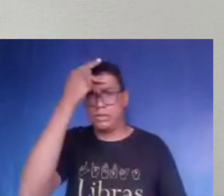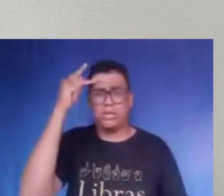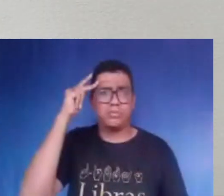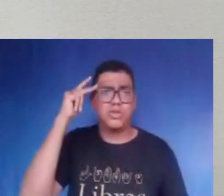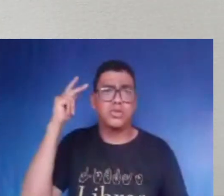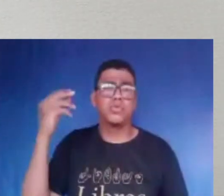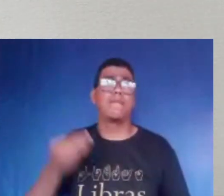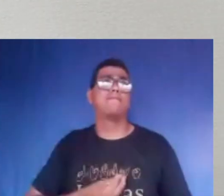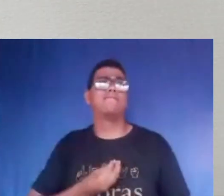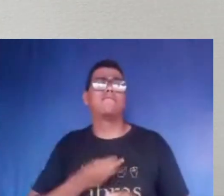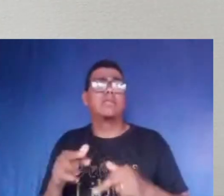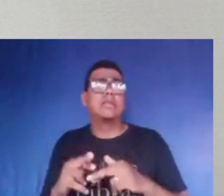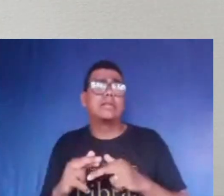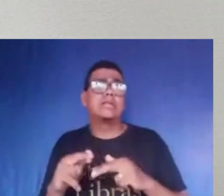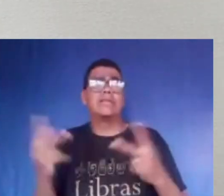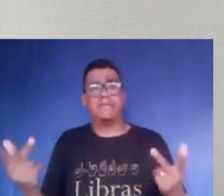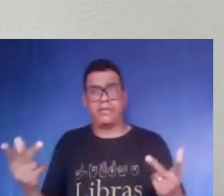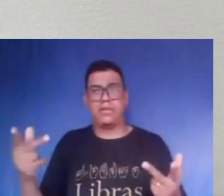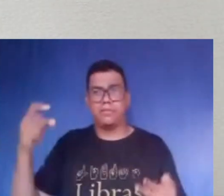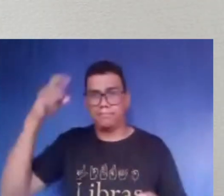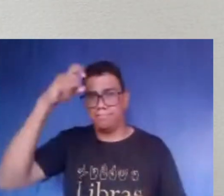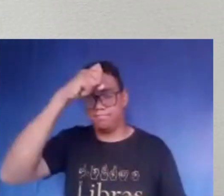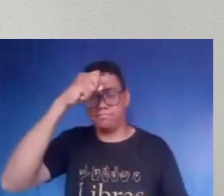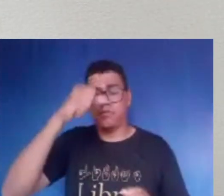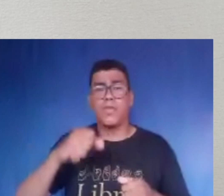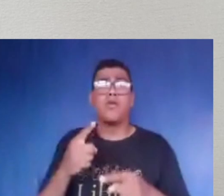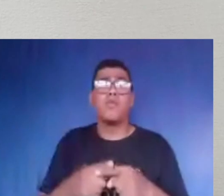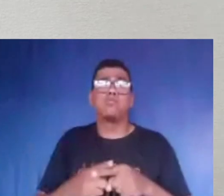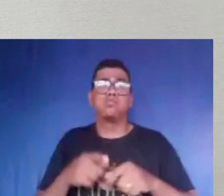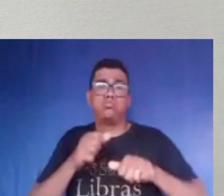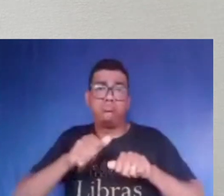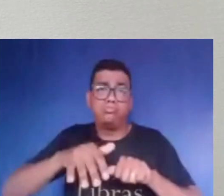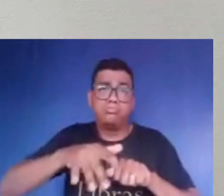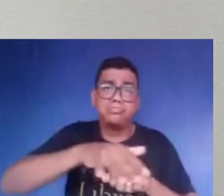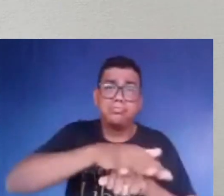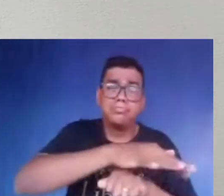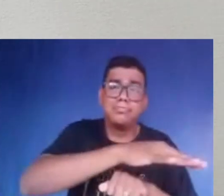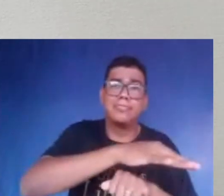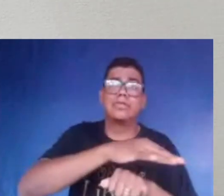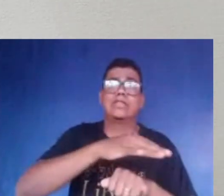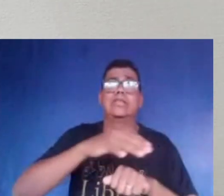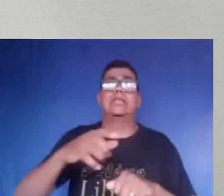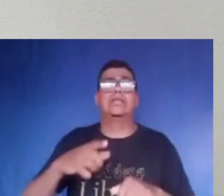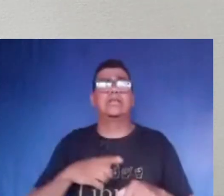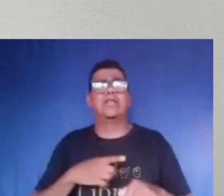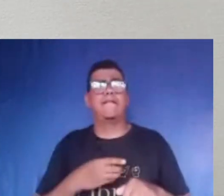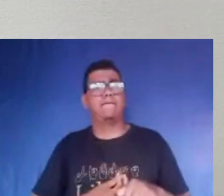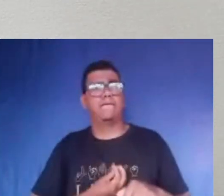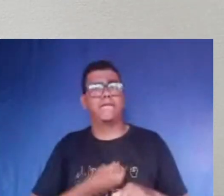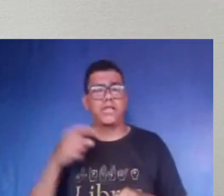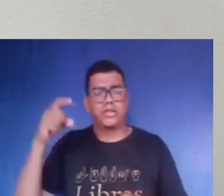completamente diferentes, e dentro do contexto de pandemia que a gente também está enfrentando essas situações, viver o poder de transformar é um grande